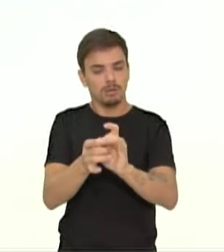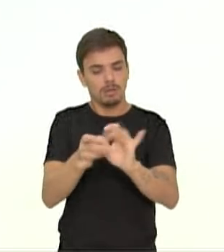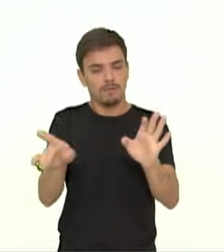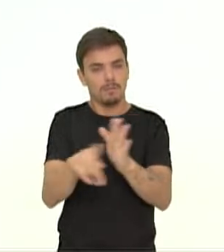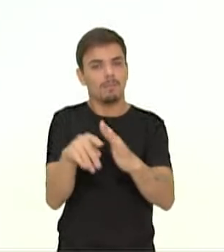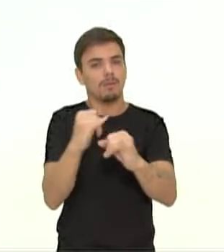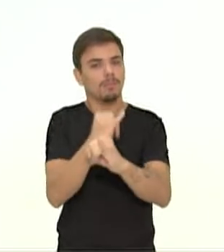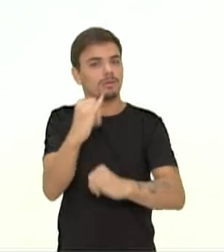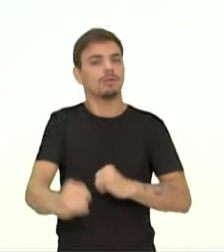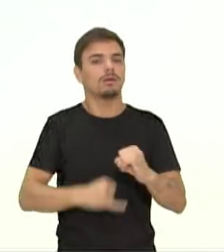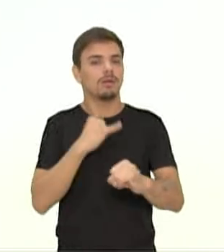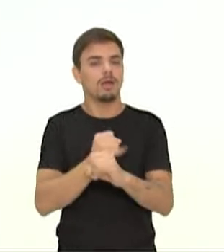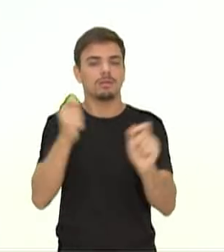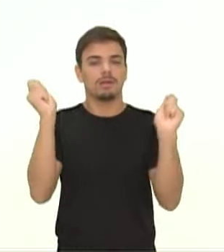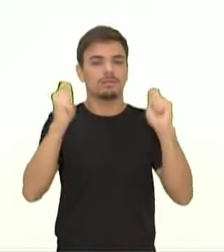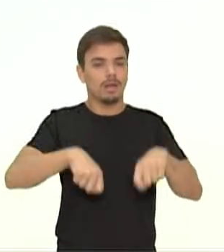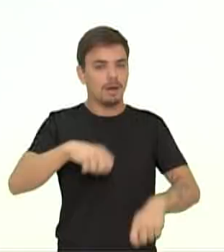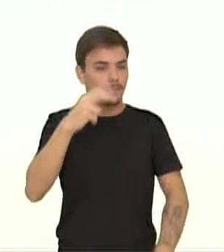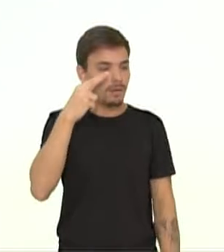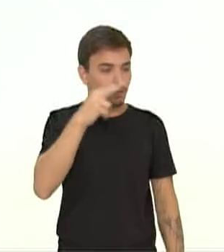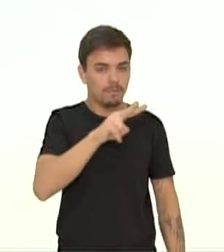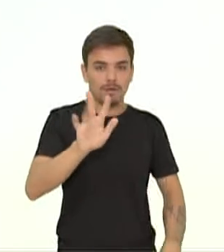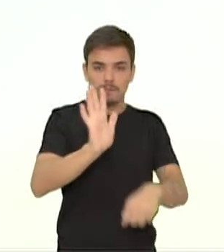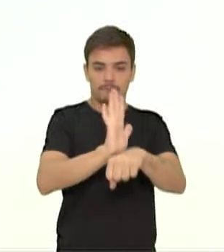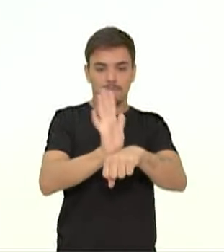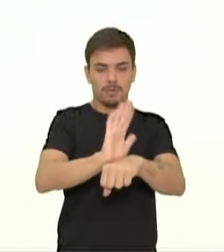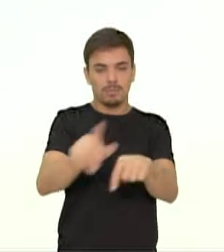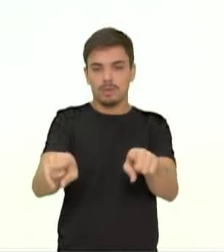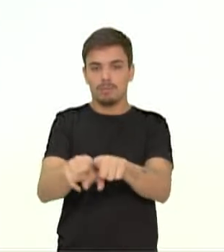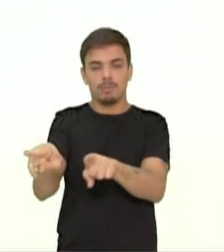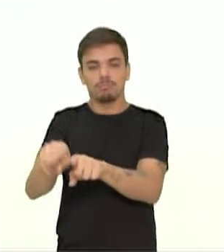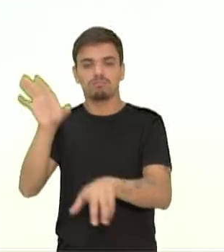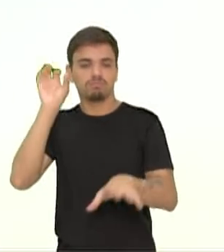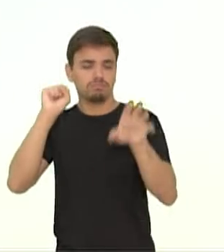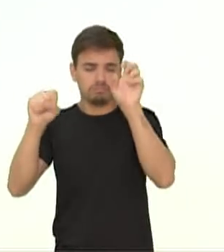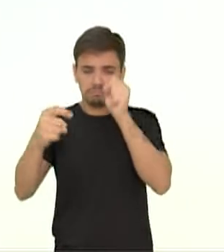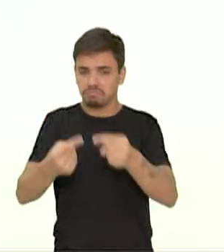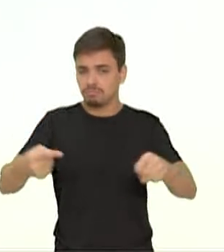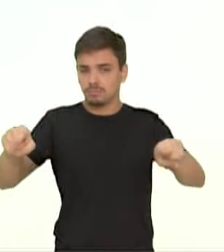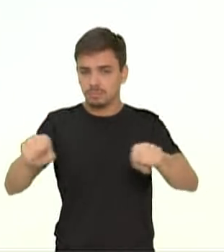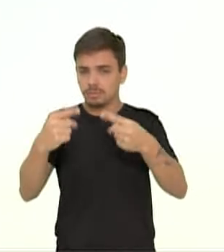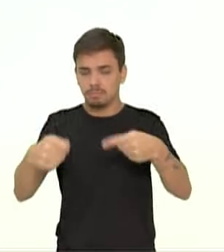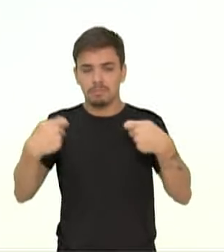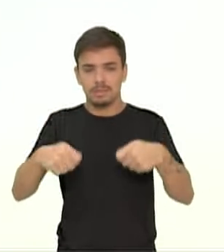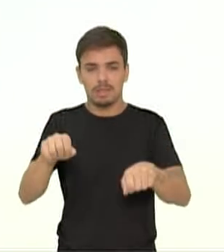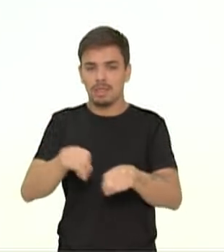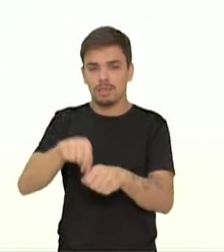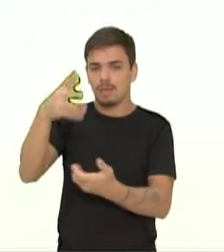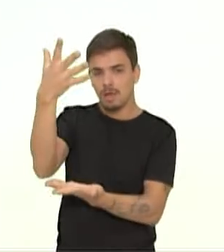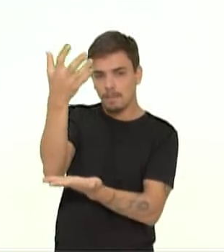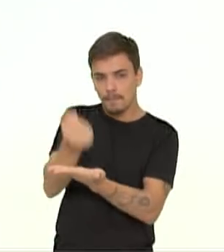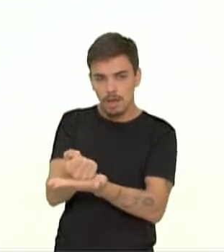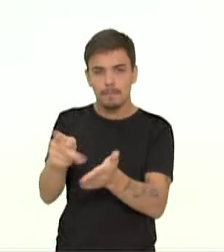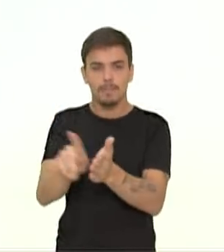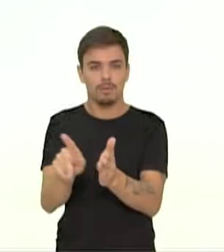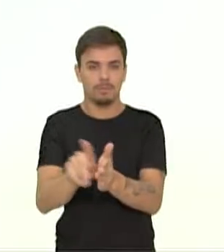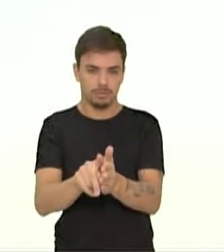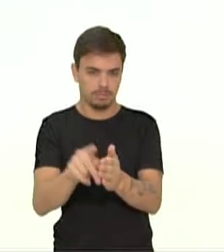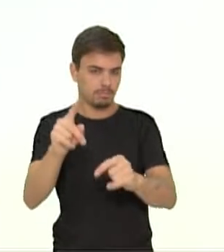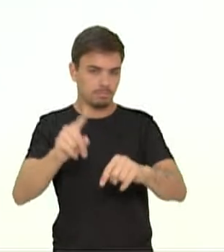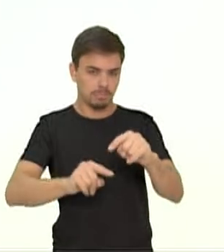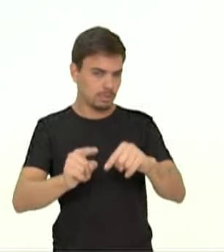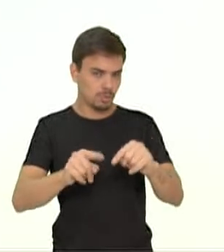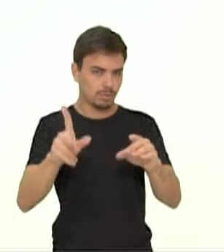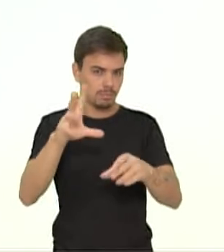Assim, é possível assistir a filmes e escutar músicas sem a necessidade de baixar os arquivos para o